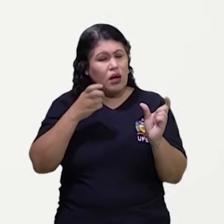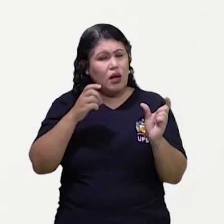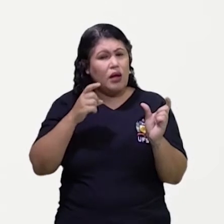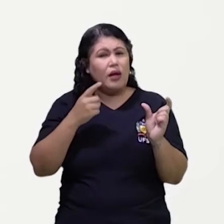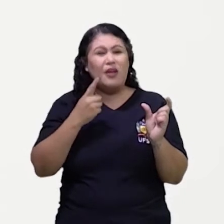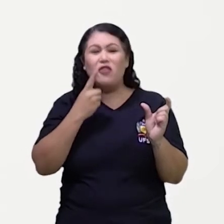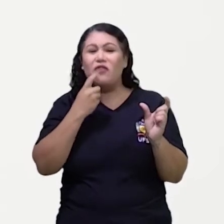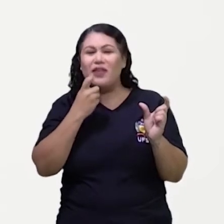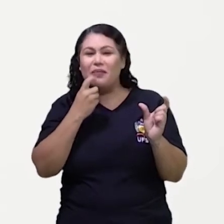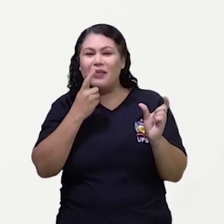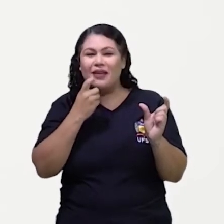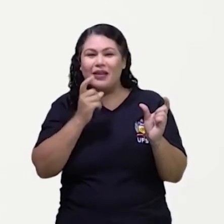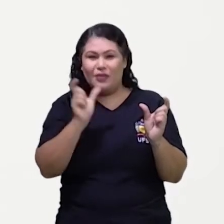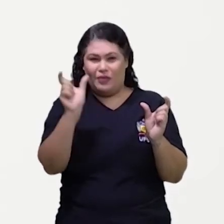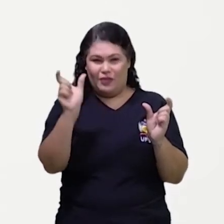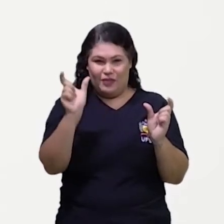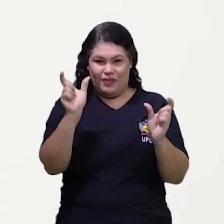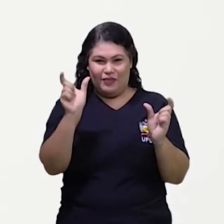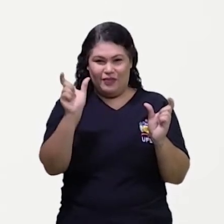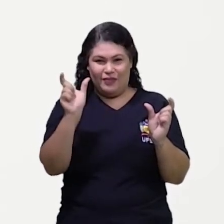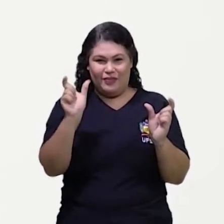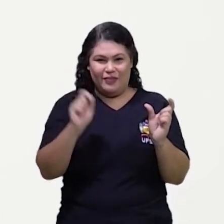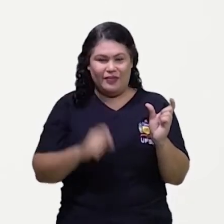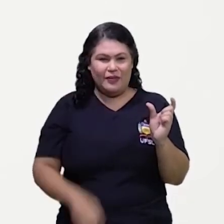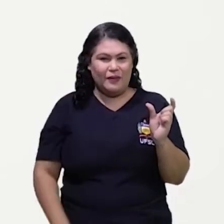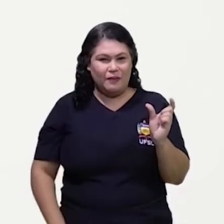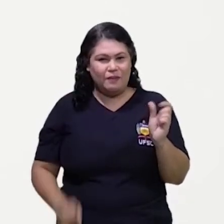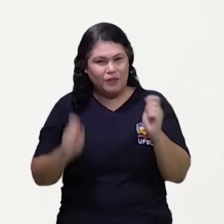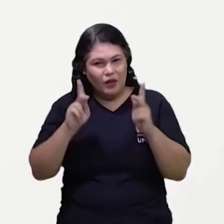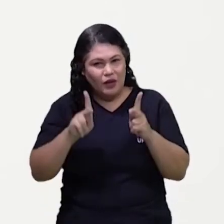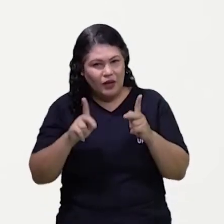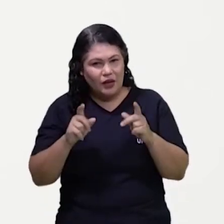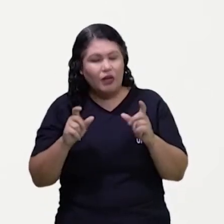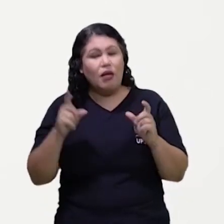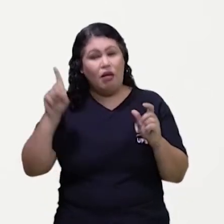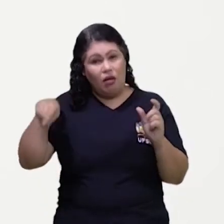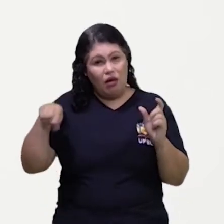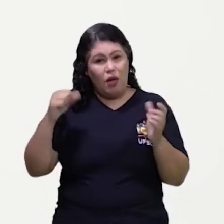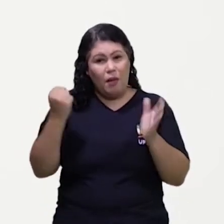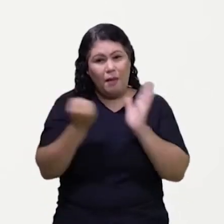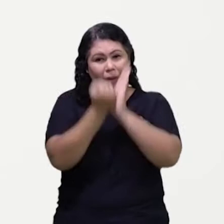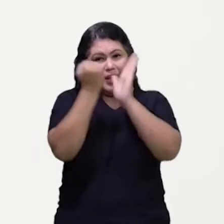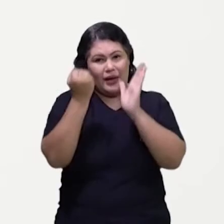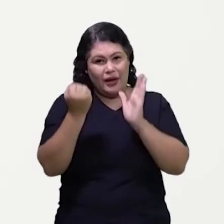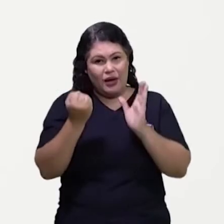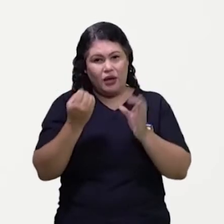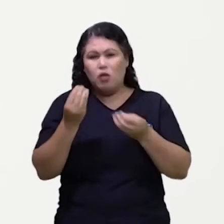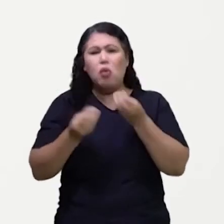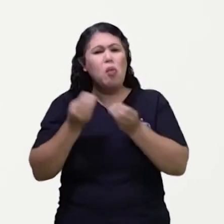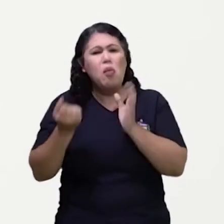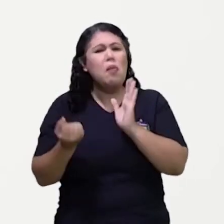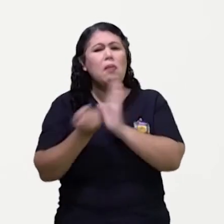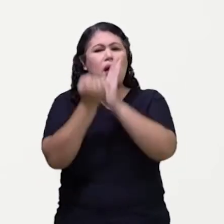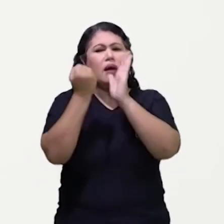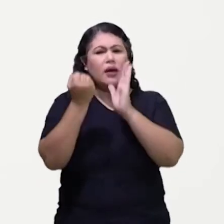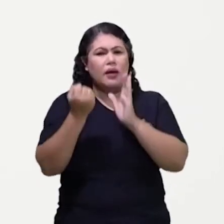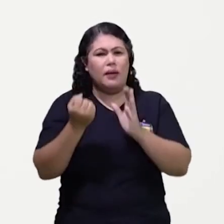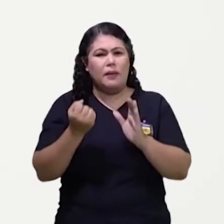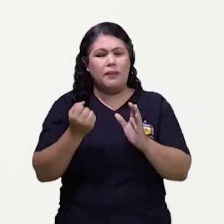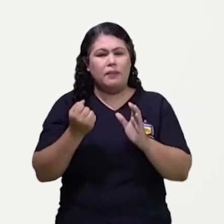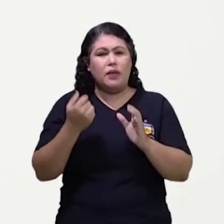eu quero dizer para vocês? Essas aqui, ó. Ok? Essa aqui é uma marcação. Qual é o tipo de marcação, professora?